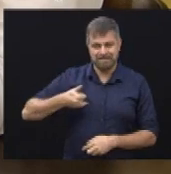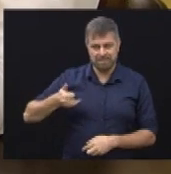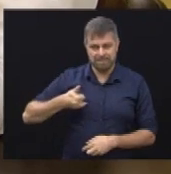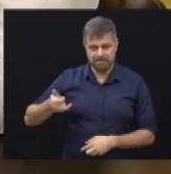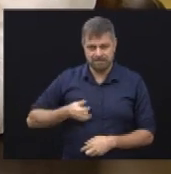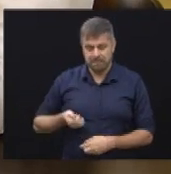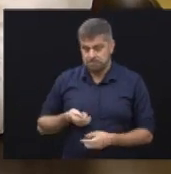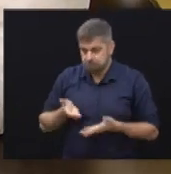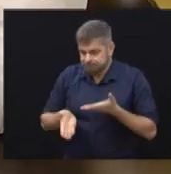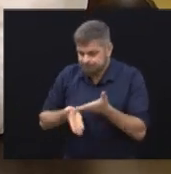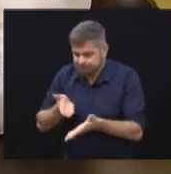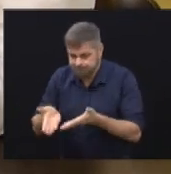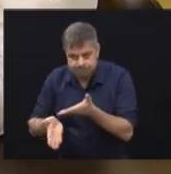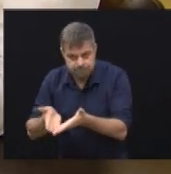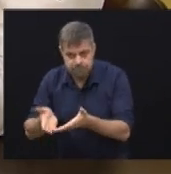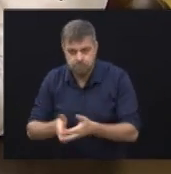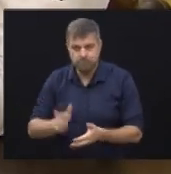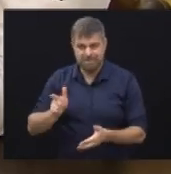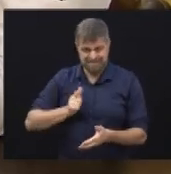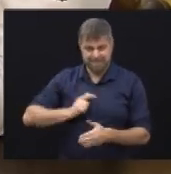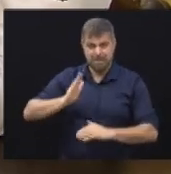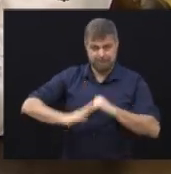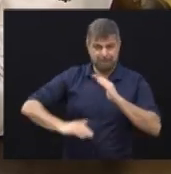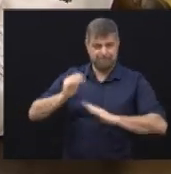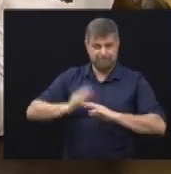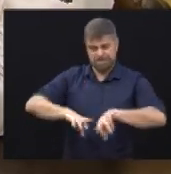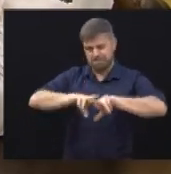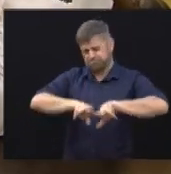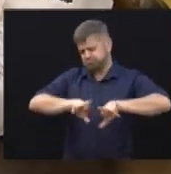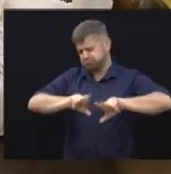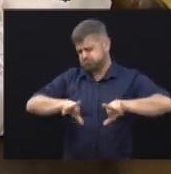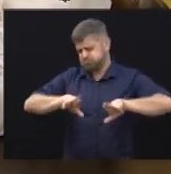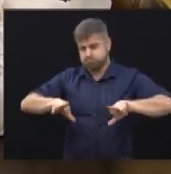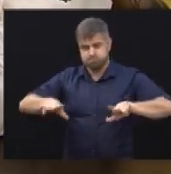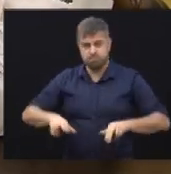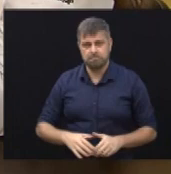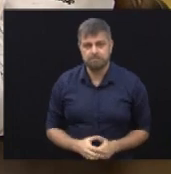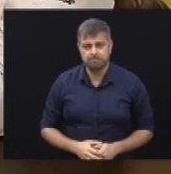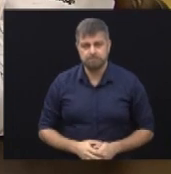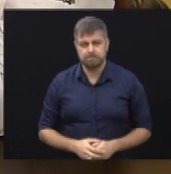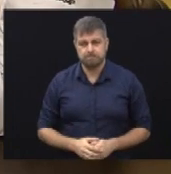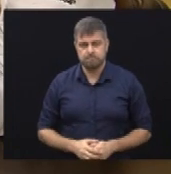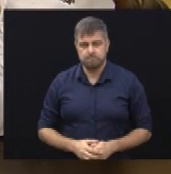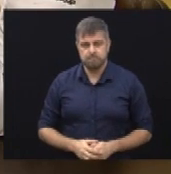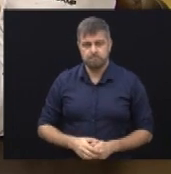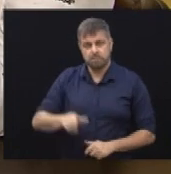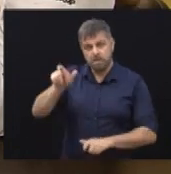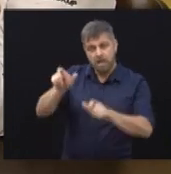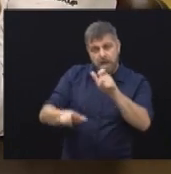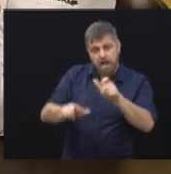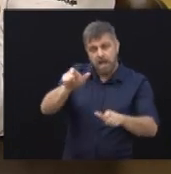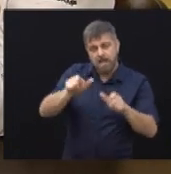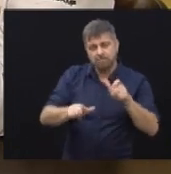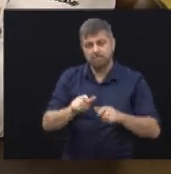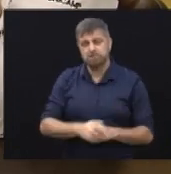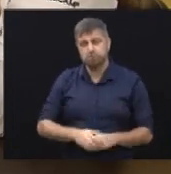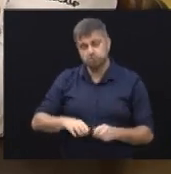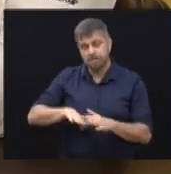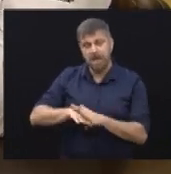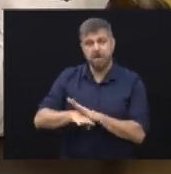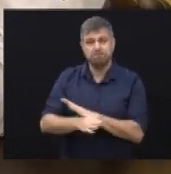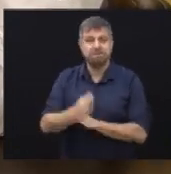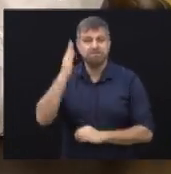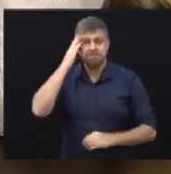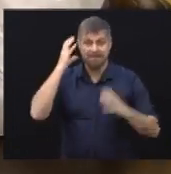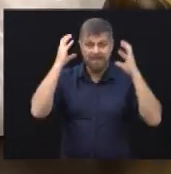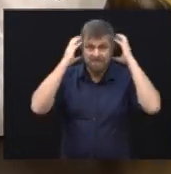não só na parte de intervenção propriamente dita. Nisso, assim, Acho que muita gente é mais comum